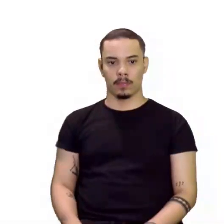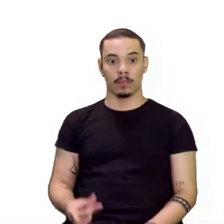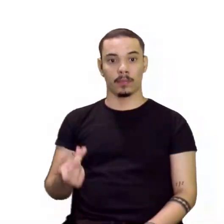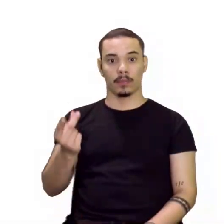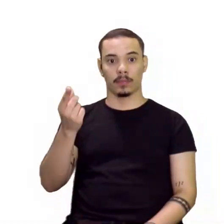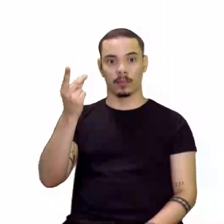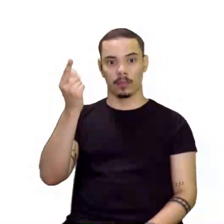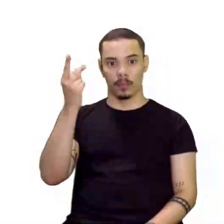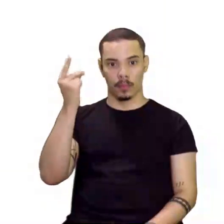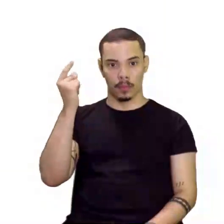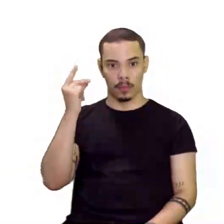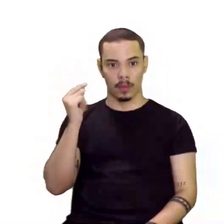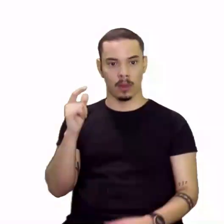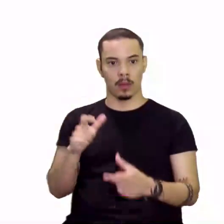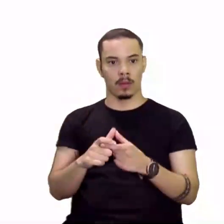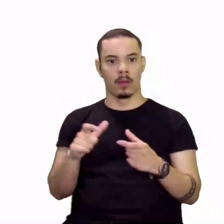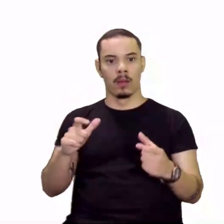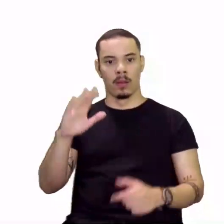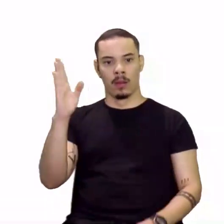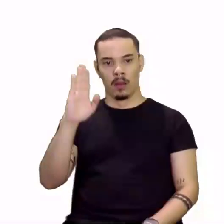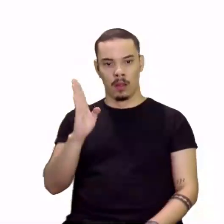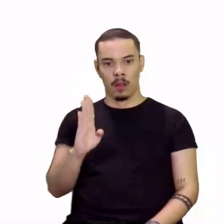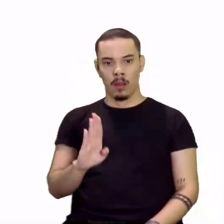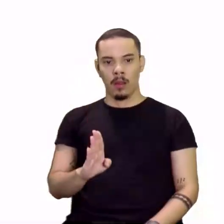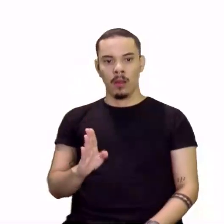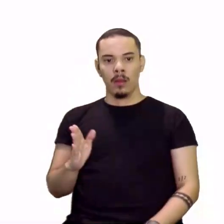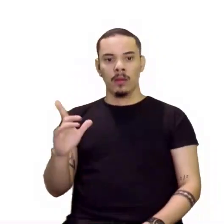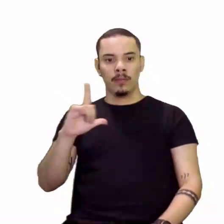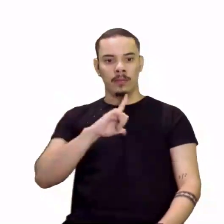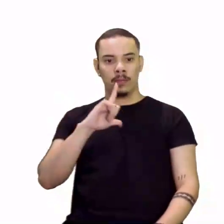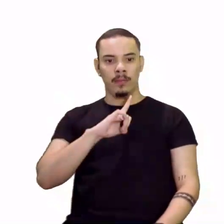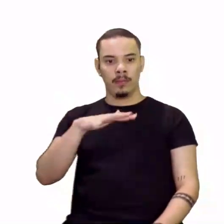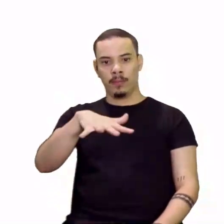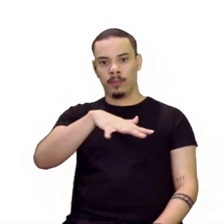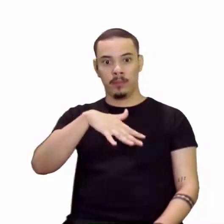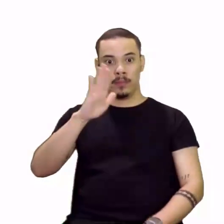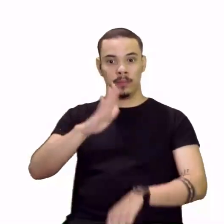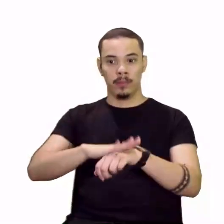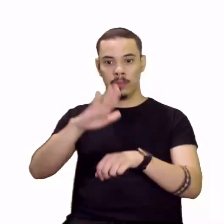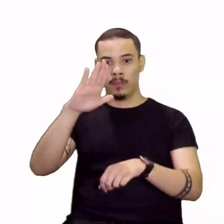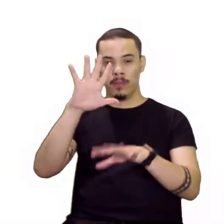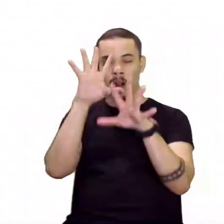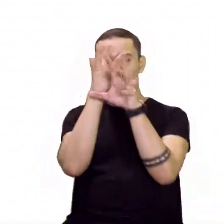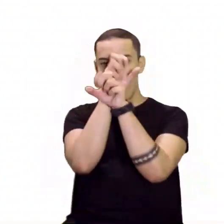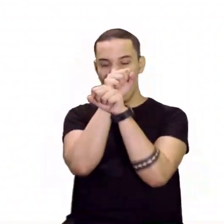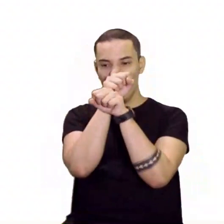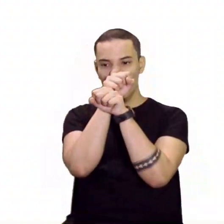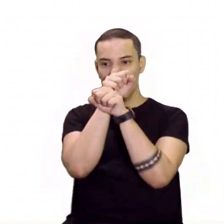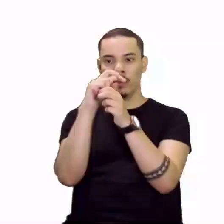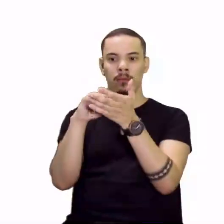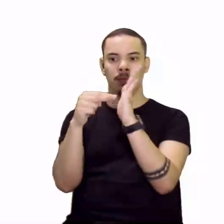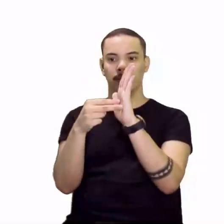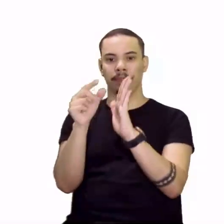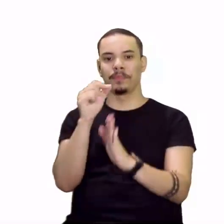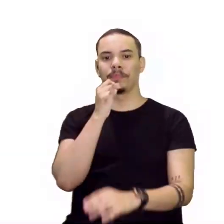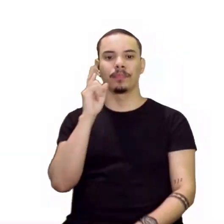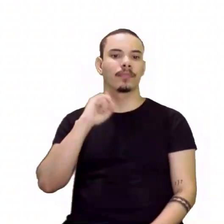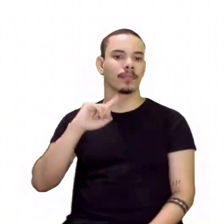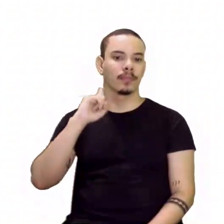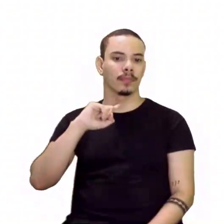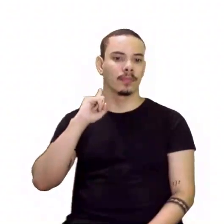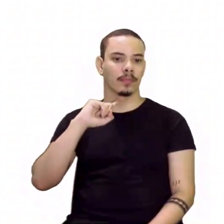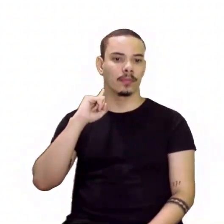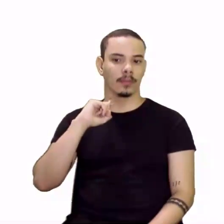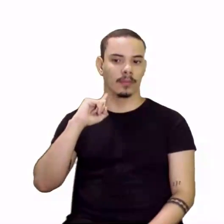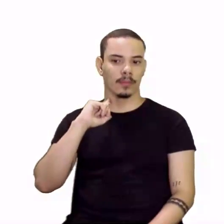é na maior parte do Brasil, paleozoico e mesozoico. E temos a área mais escura, escudo cristalino. Olha Minas Gerais aqui, ó, cheio de